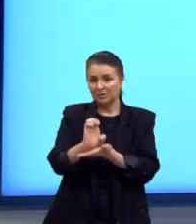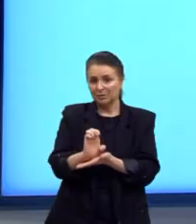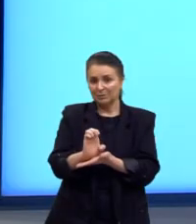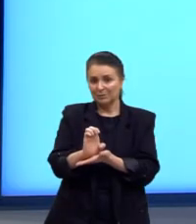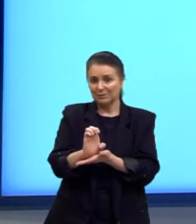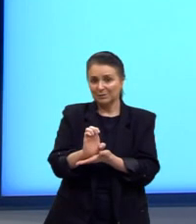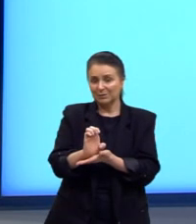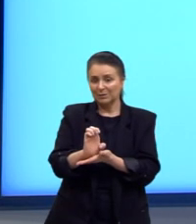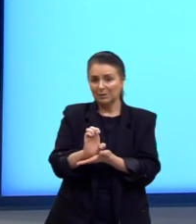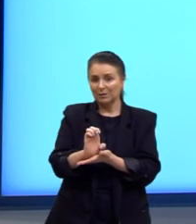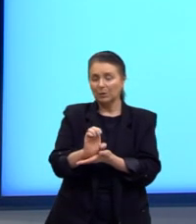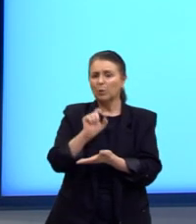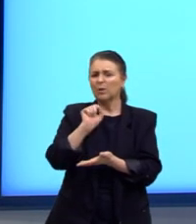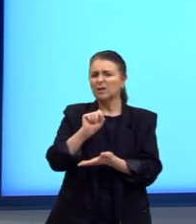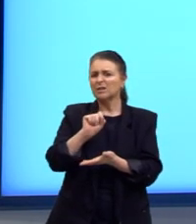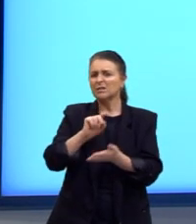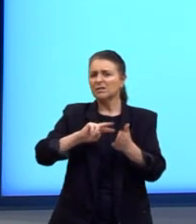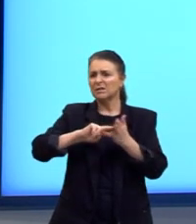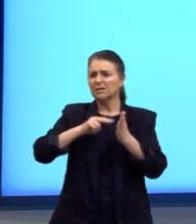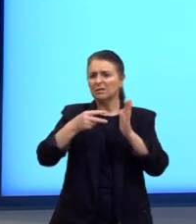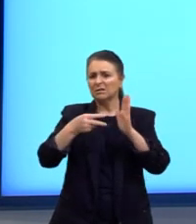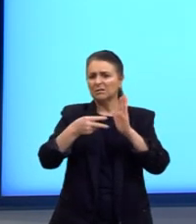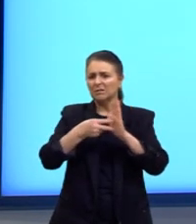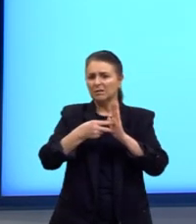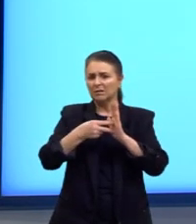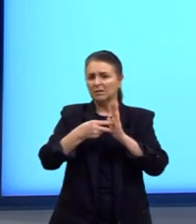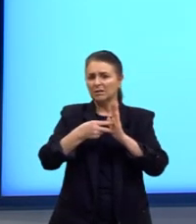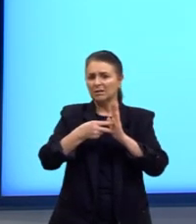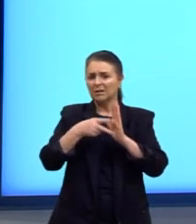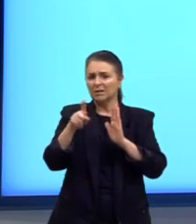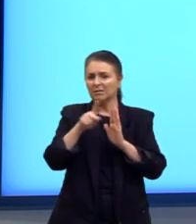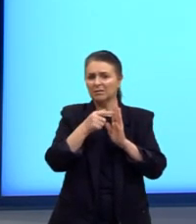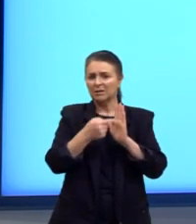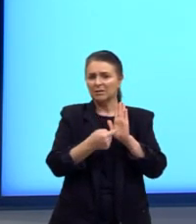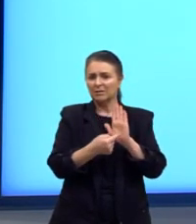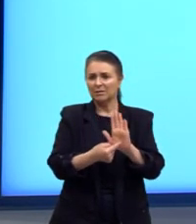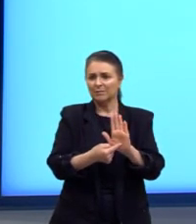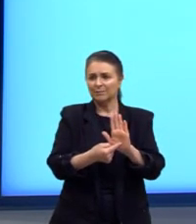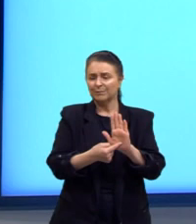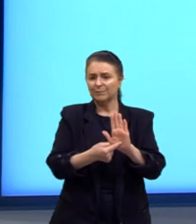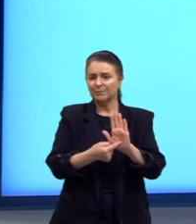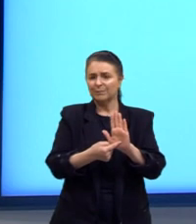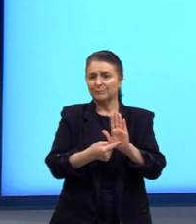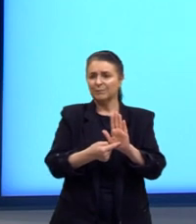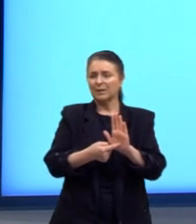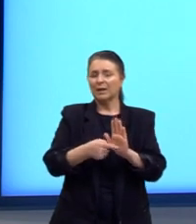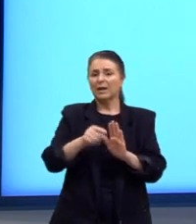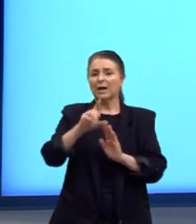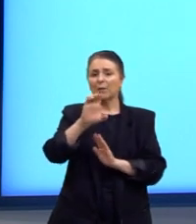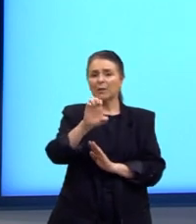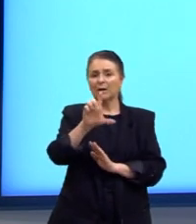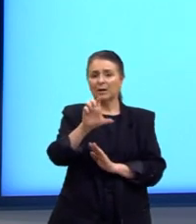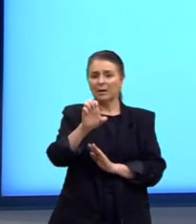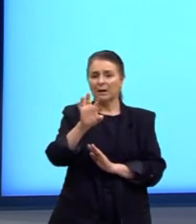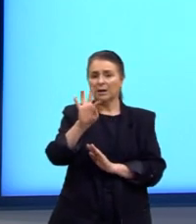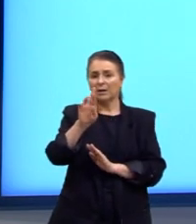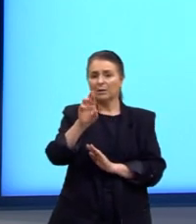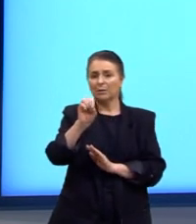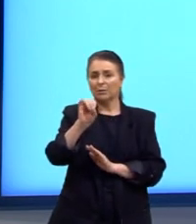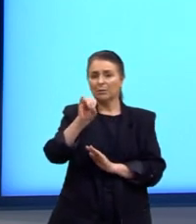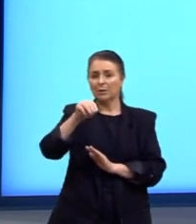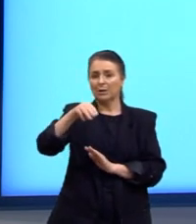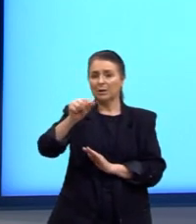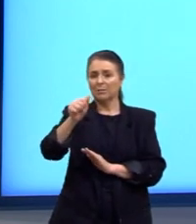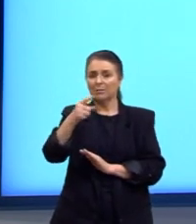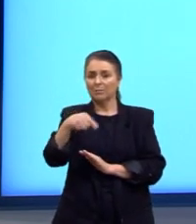E aí, o que que é aquilo ali que a gente falou? É o que a gente chama de eletroímã. Vejam, é o mesmo desenho, só